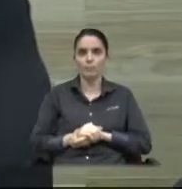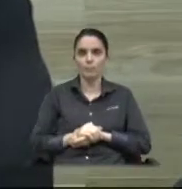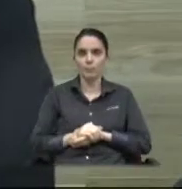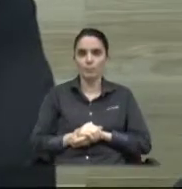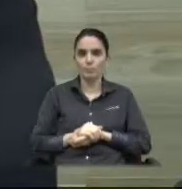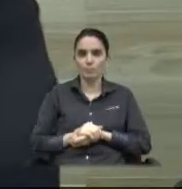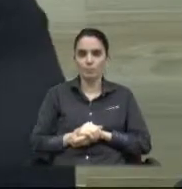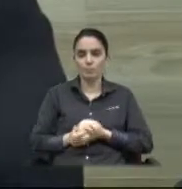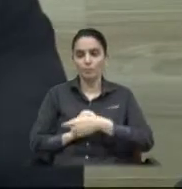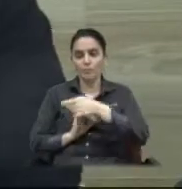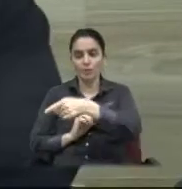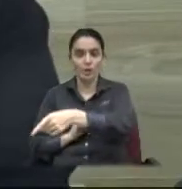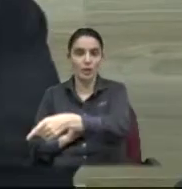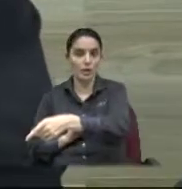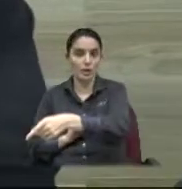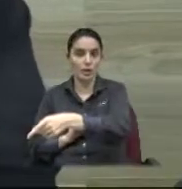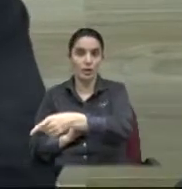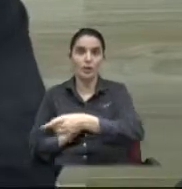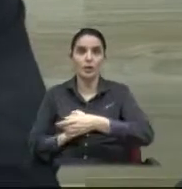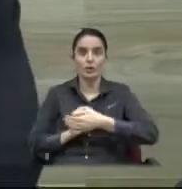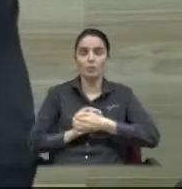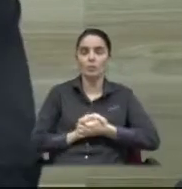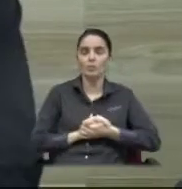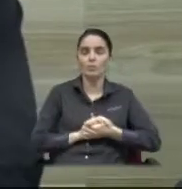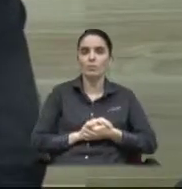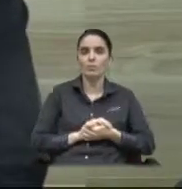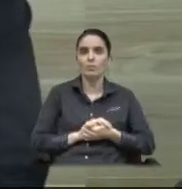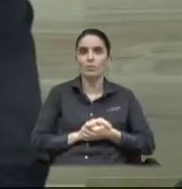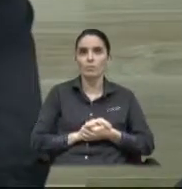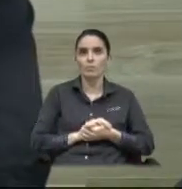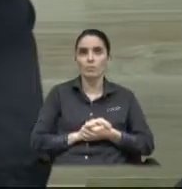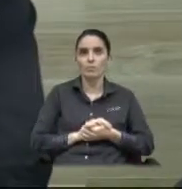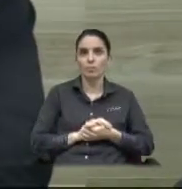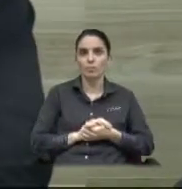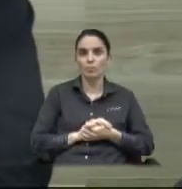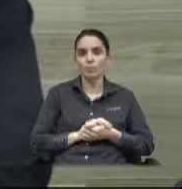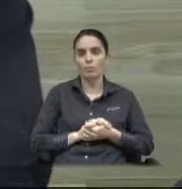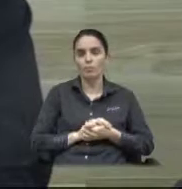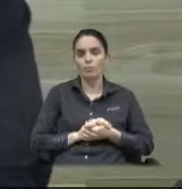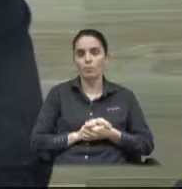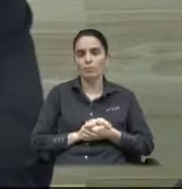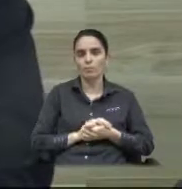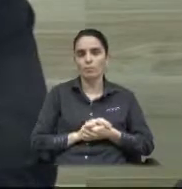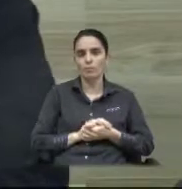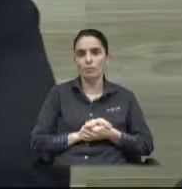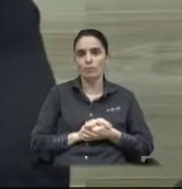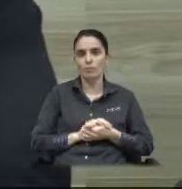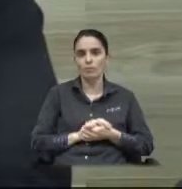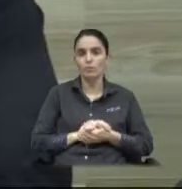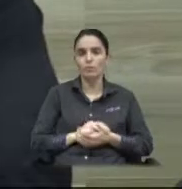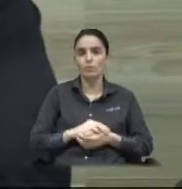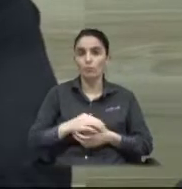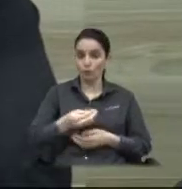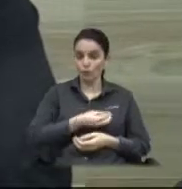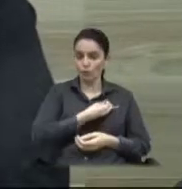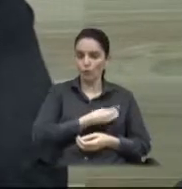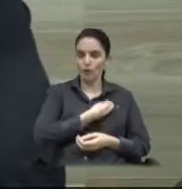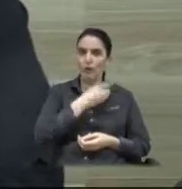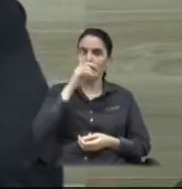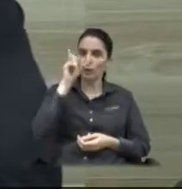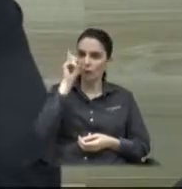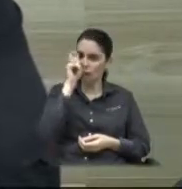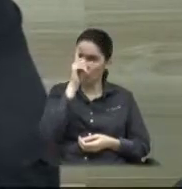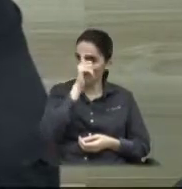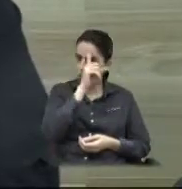Ele não conseguiu entrar, você imagina ele dentro de uma dificuldade, para quem não conhece, o